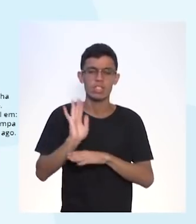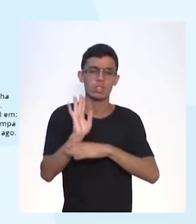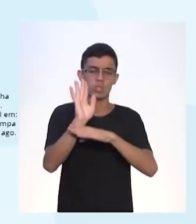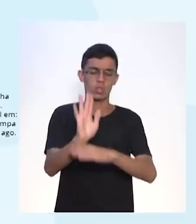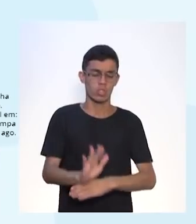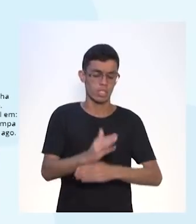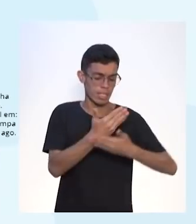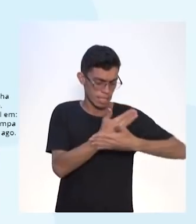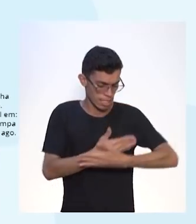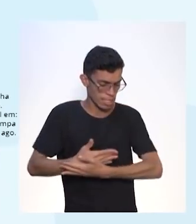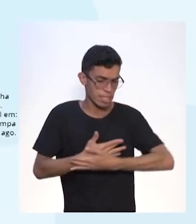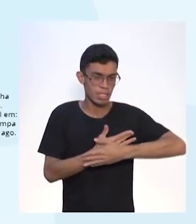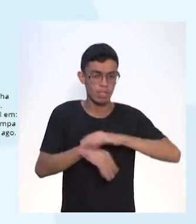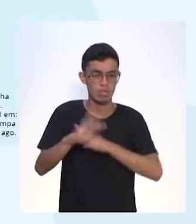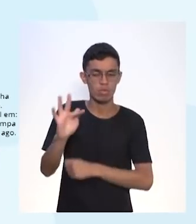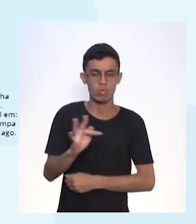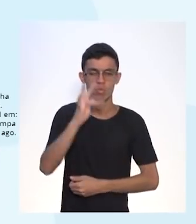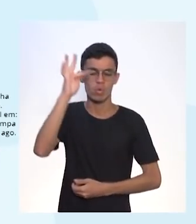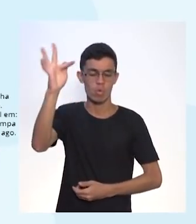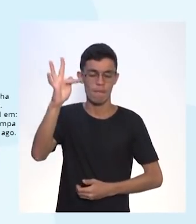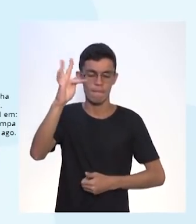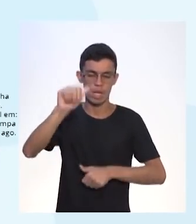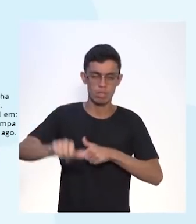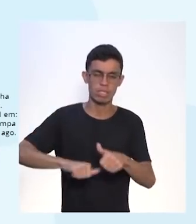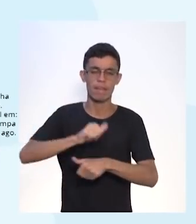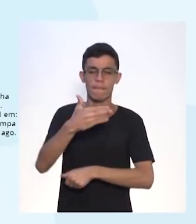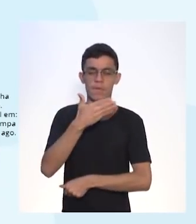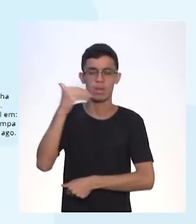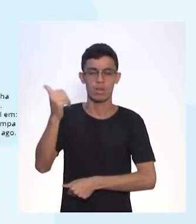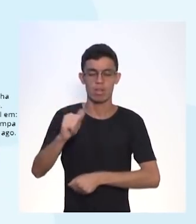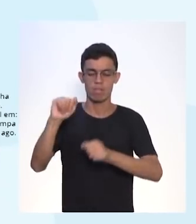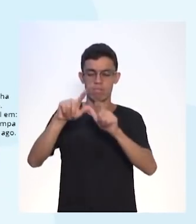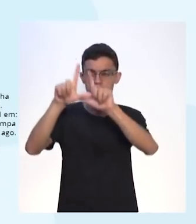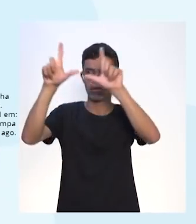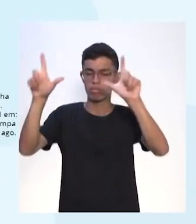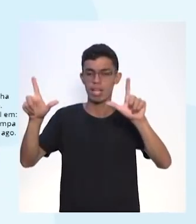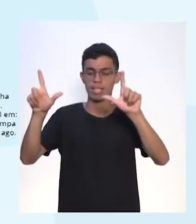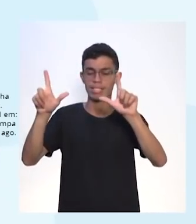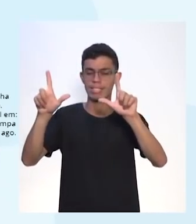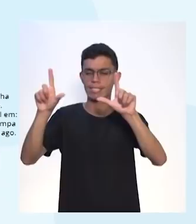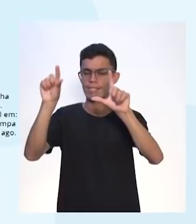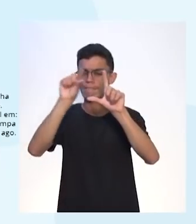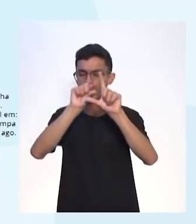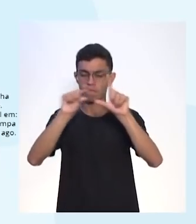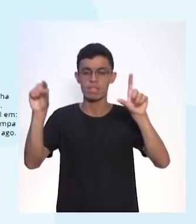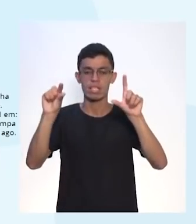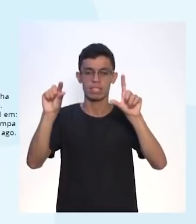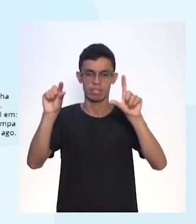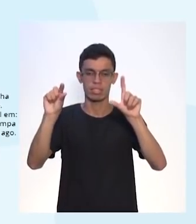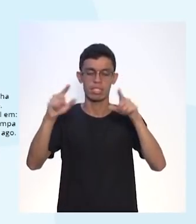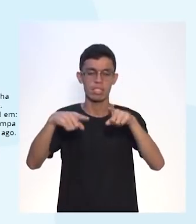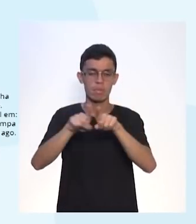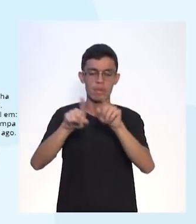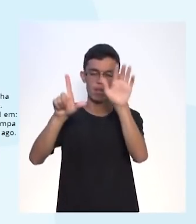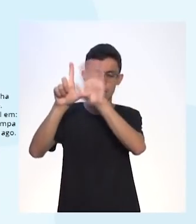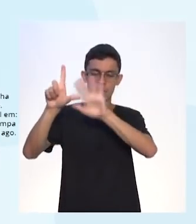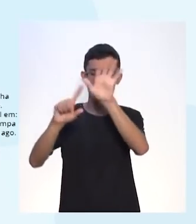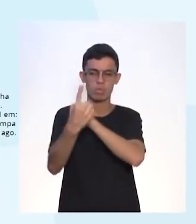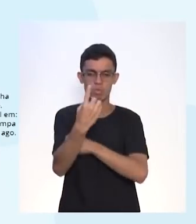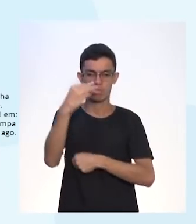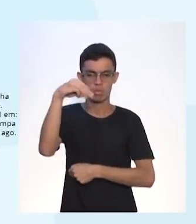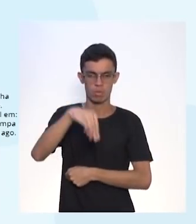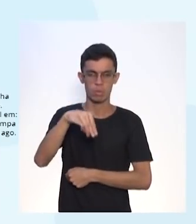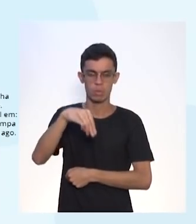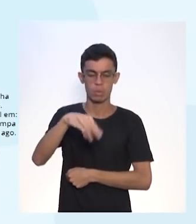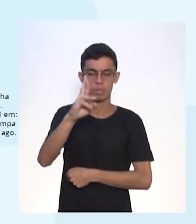Que relação será que tem, né? A parte verbal com a imagem, os adultos, que relação que eles mantêm? Tá bom? Um minutinho, André? Pode